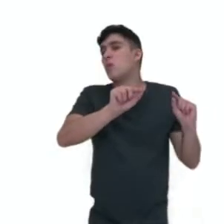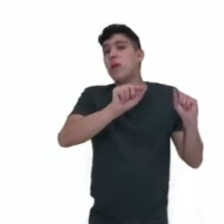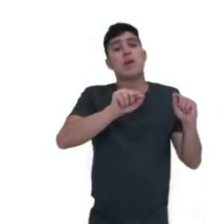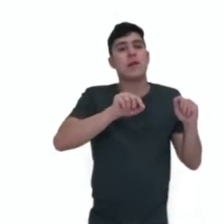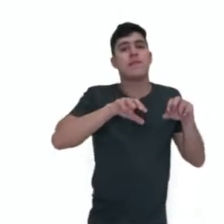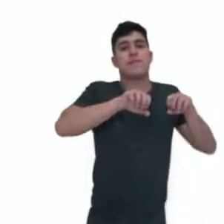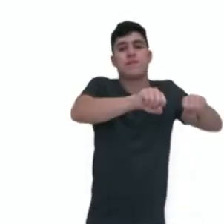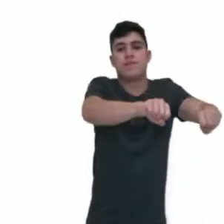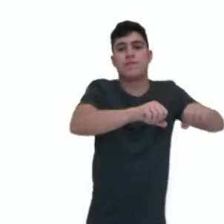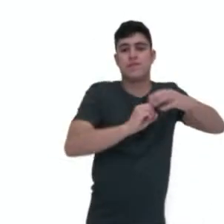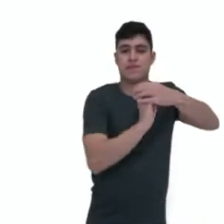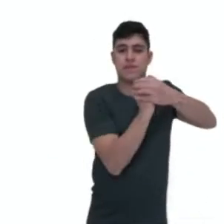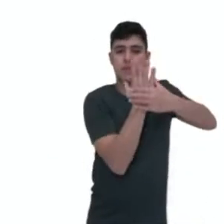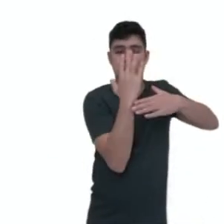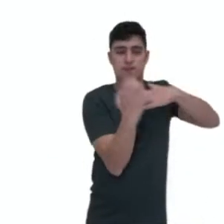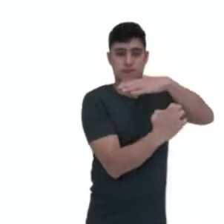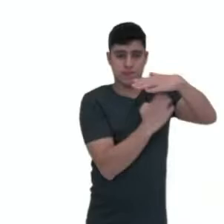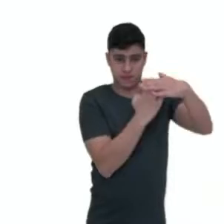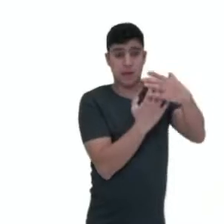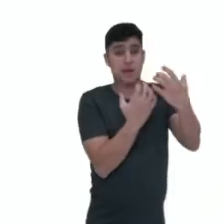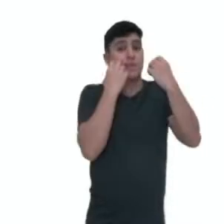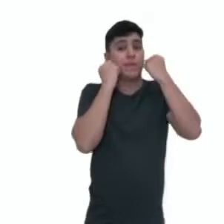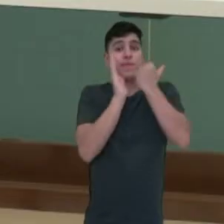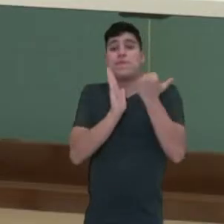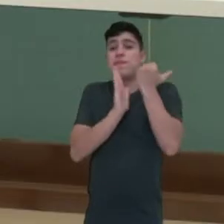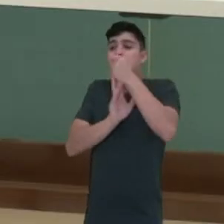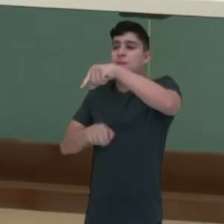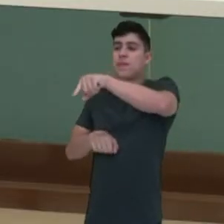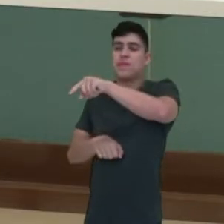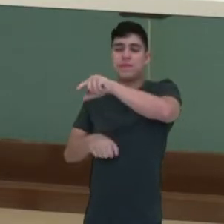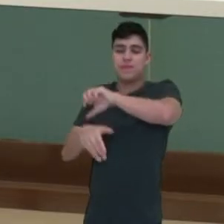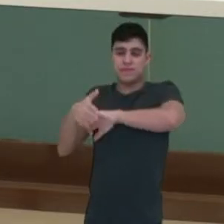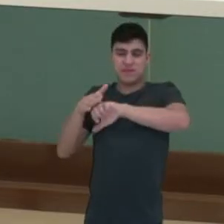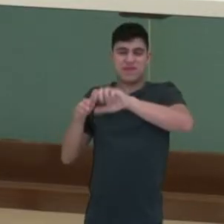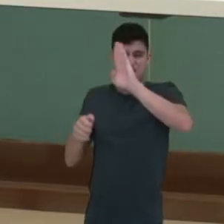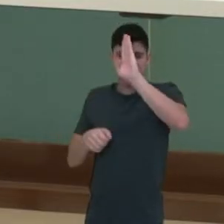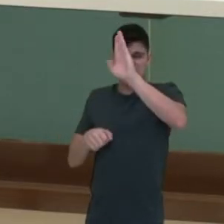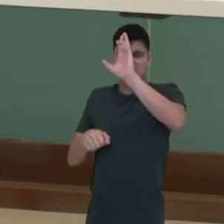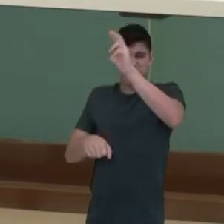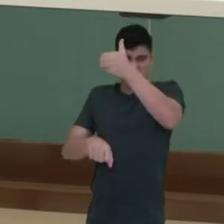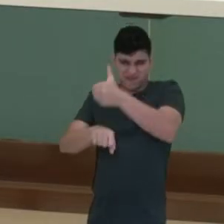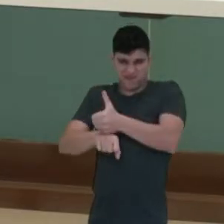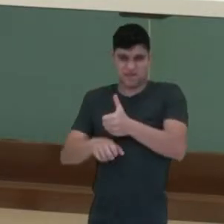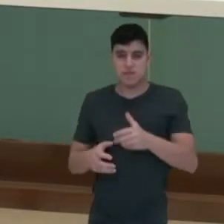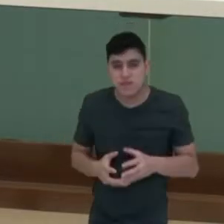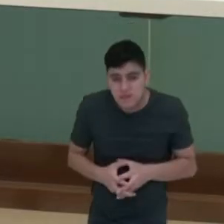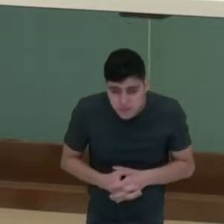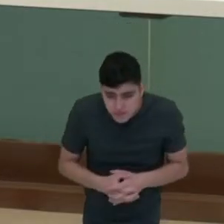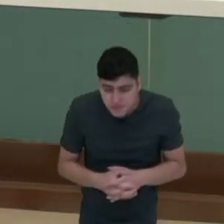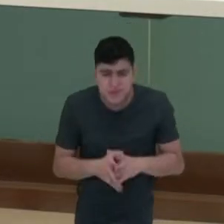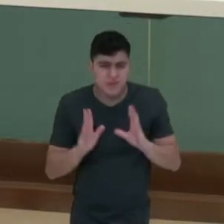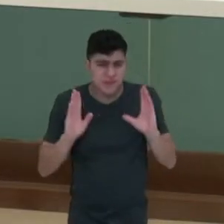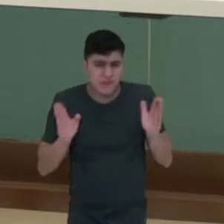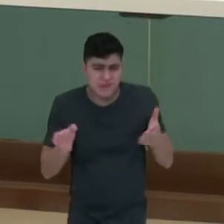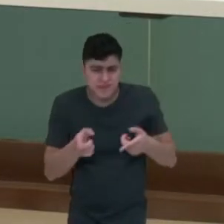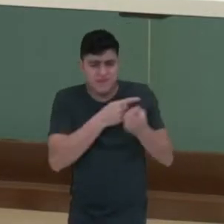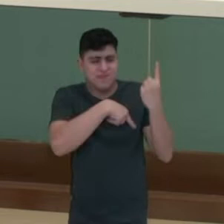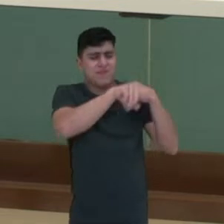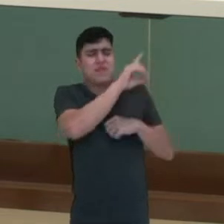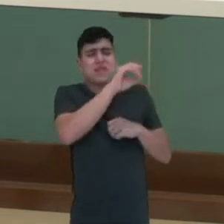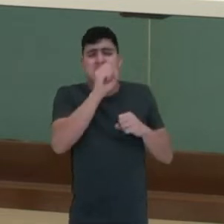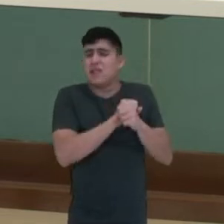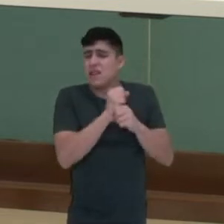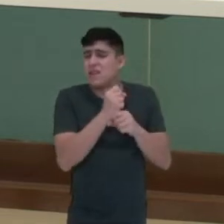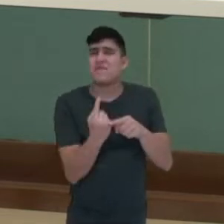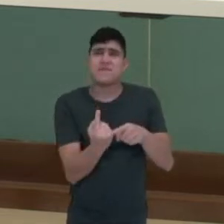custos de produção e aumentar a margem de lucro. Isso começou já há bastante tempo, há mais de 100 anos